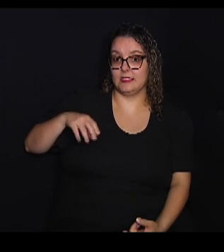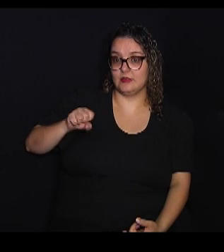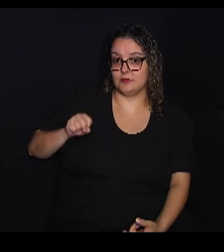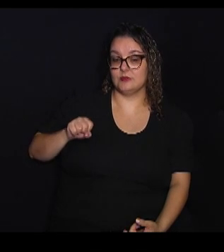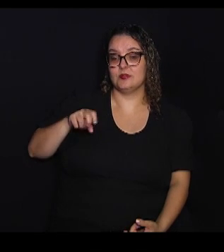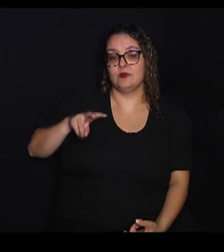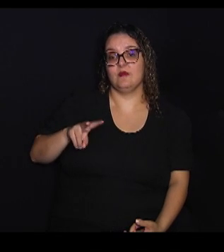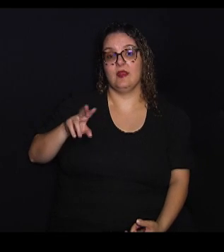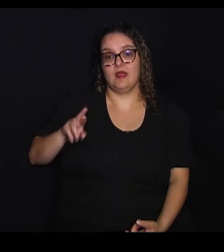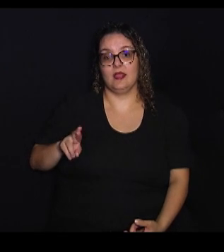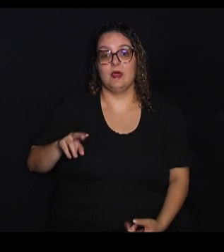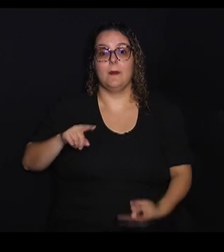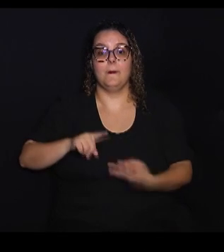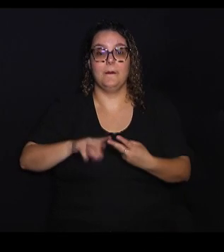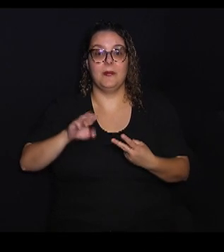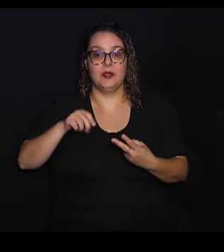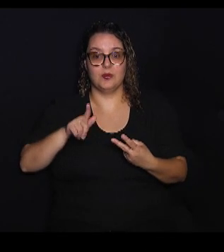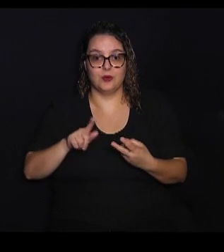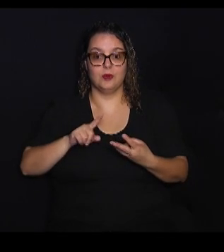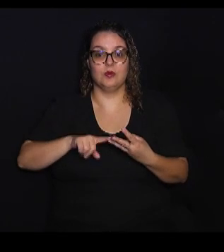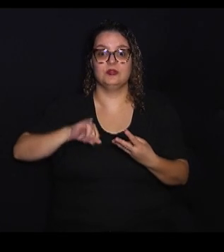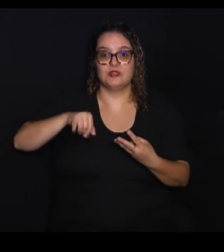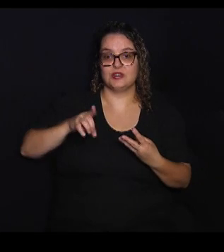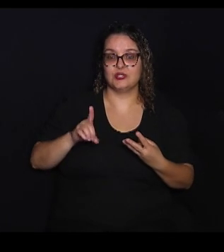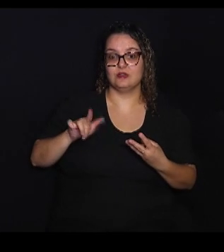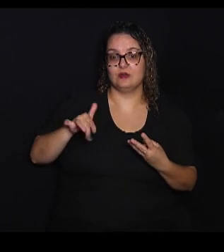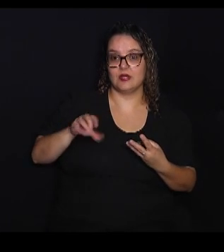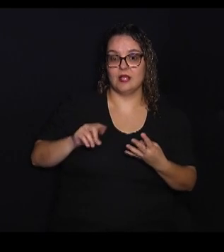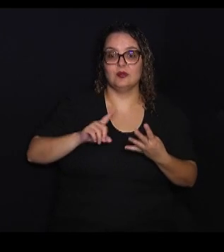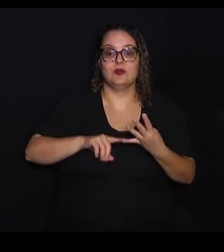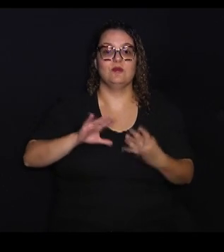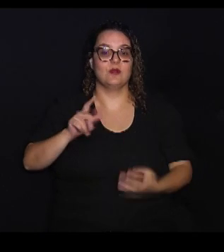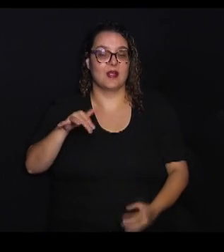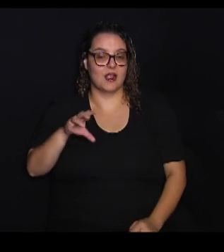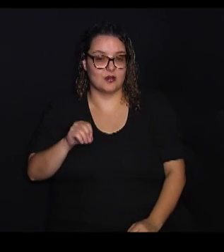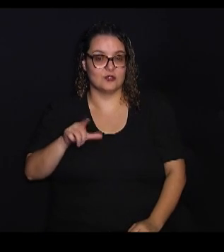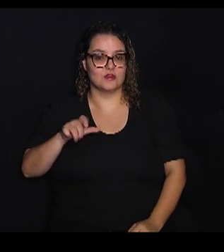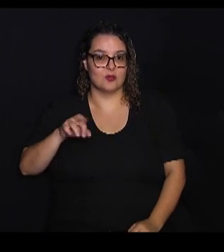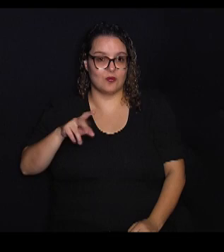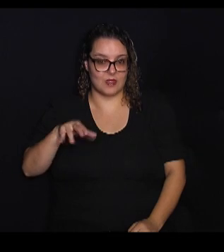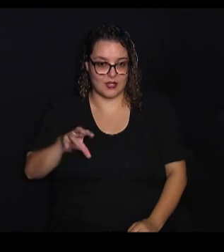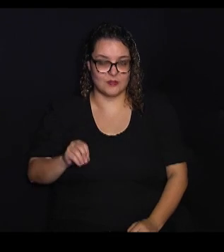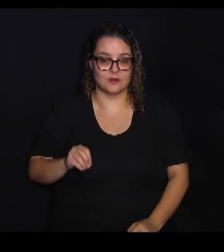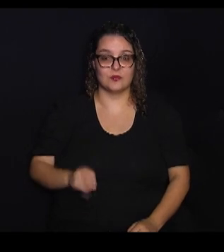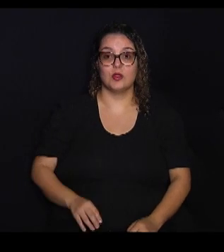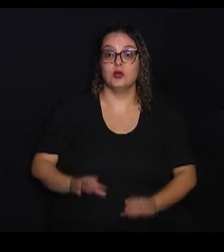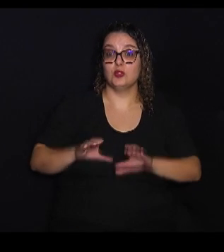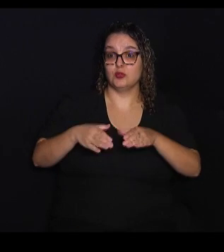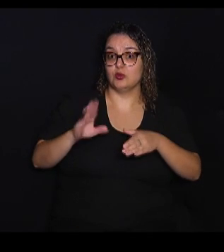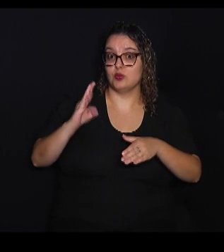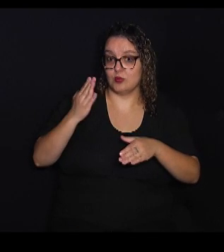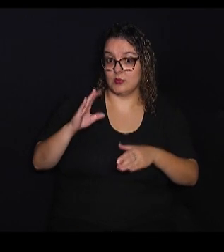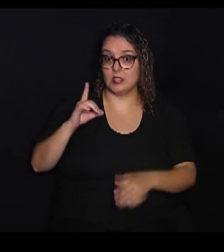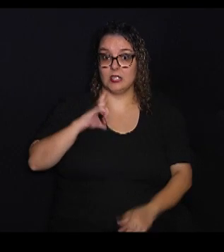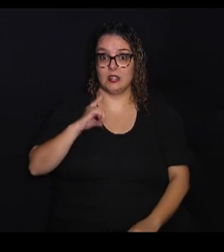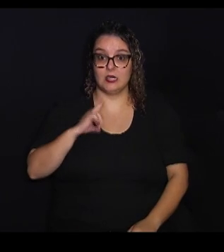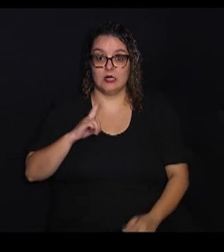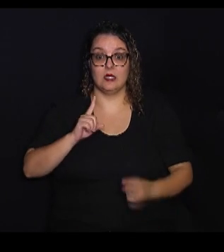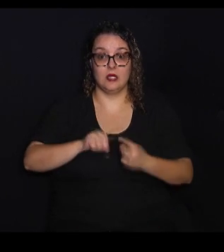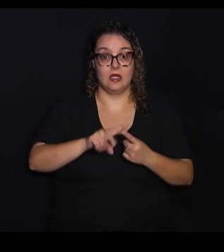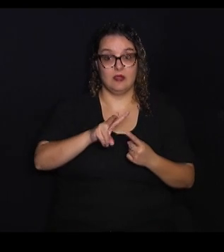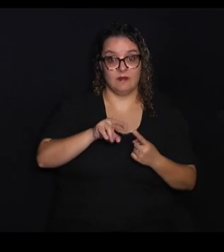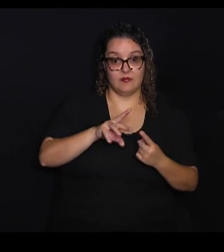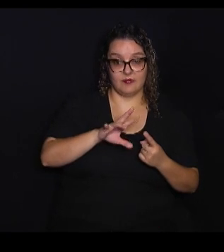Bangu, Jardim do Lago e o Carlos Lourenço no grupo A. Já no grupo B, a gente tem aí a Vila